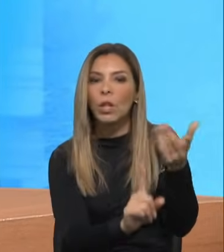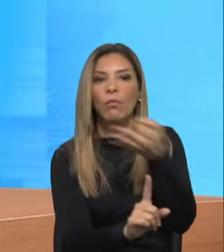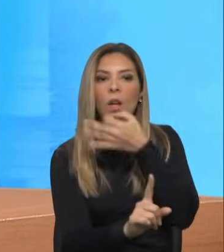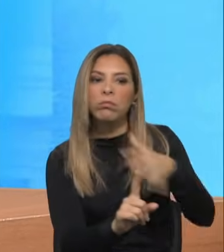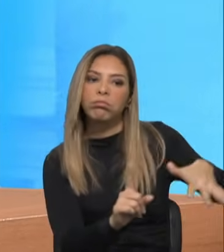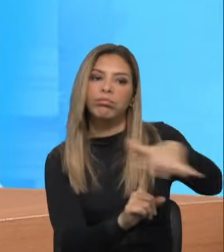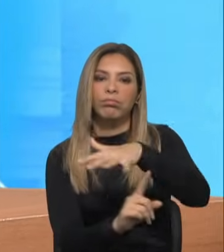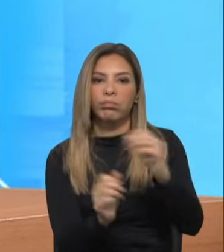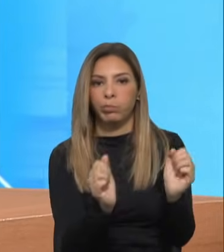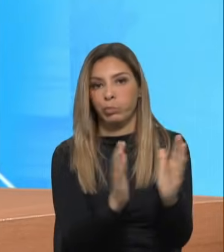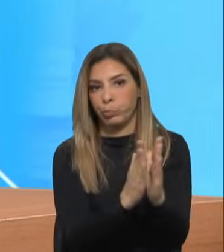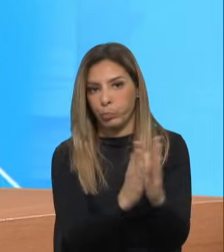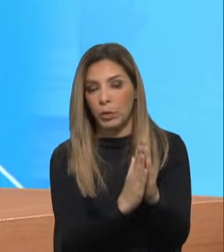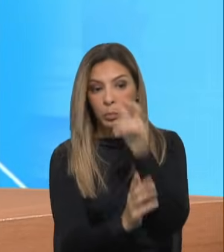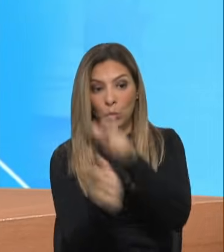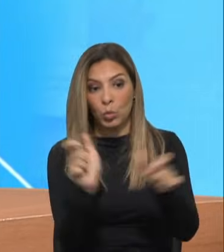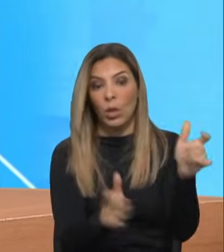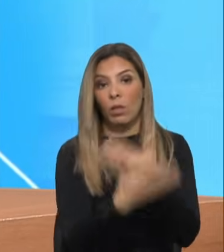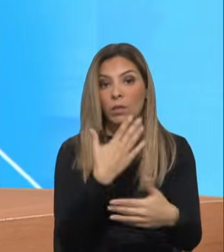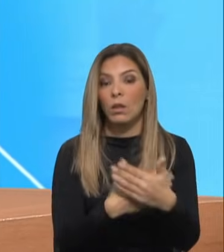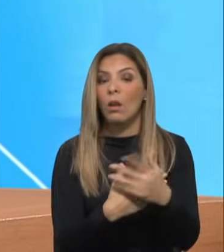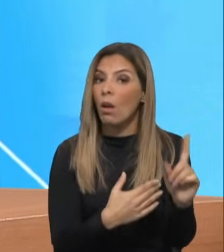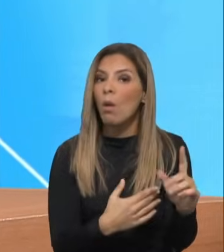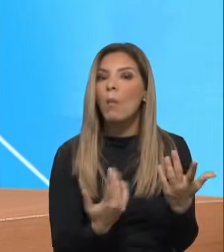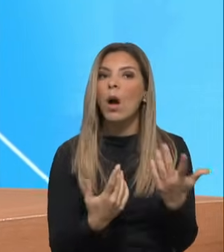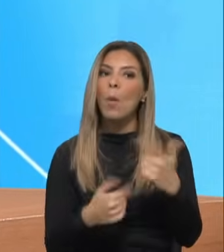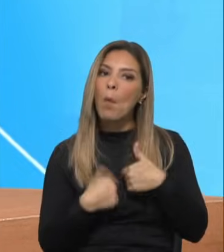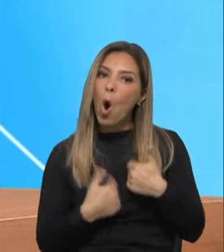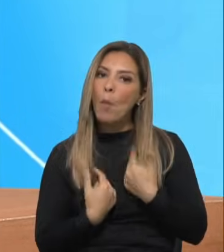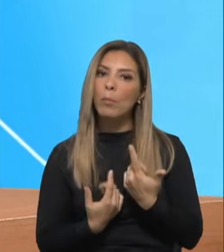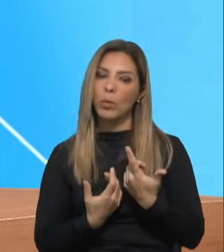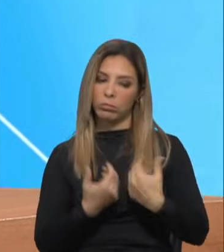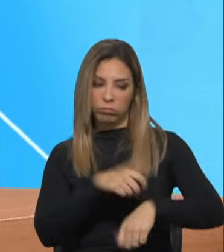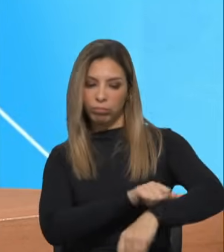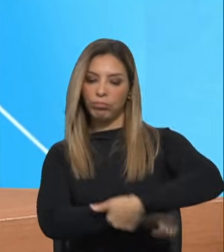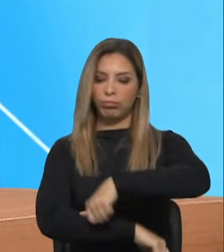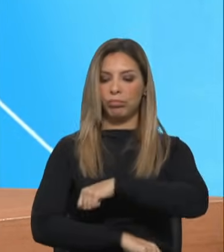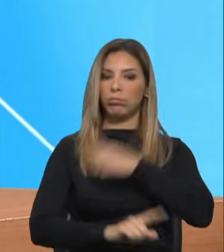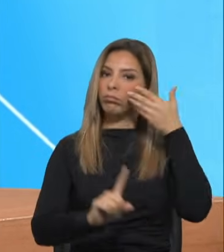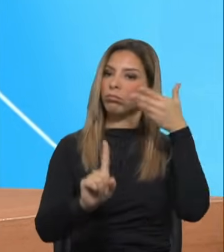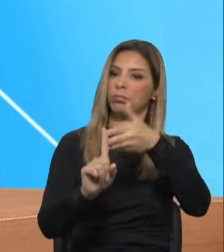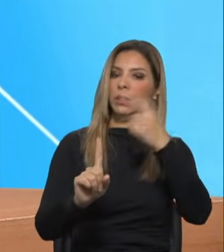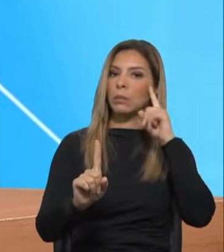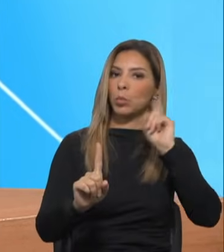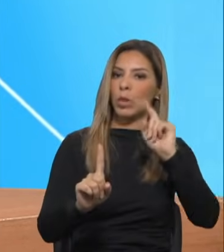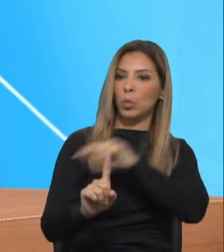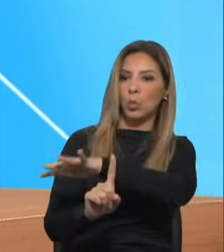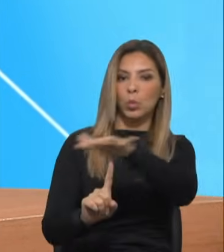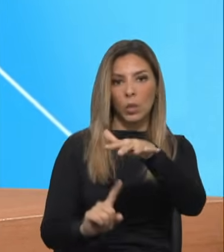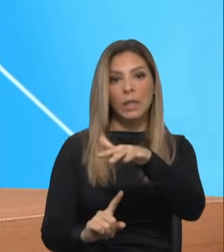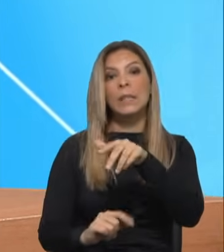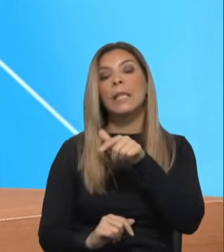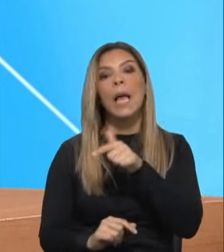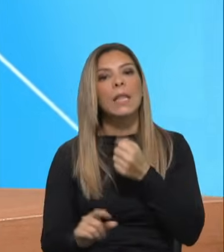pastoral da pessoa com deficiência, mas que sejam eles próprios os atores desta pastoral. Por isso é também um desafio